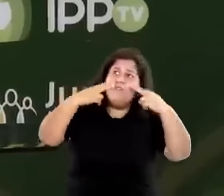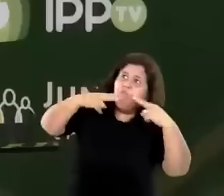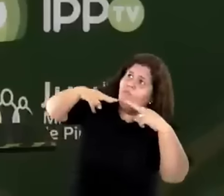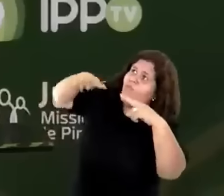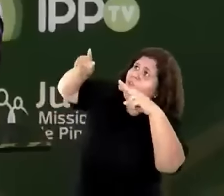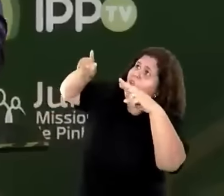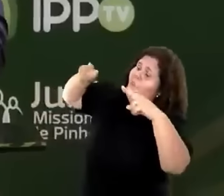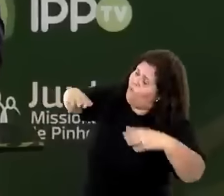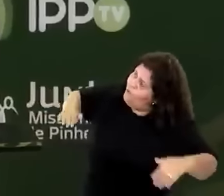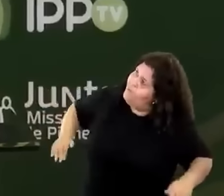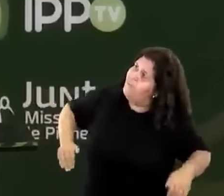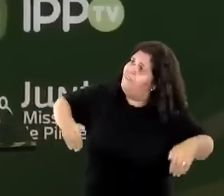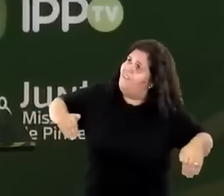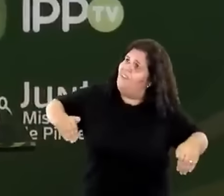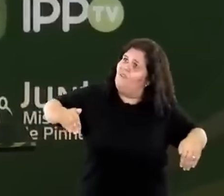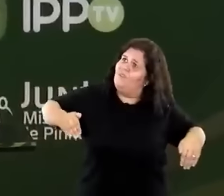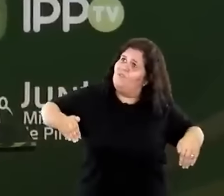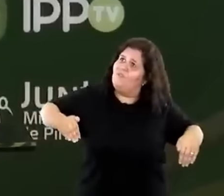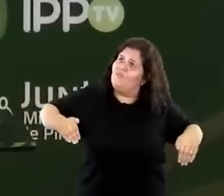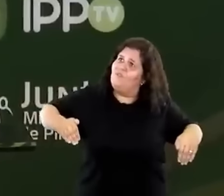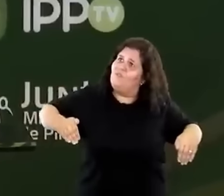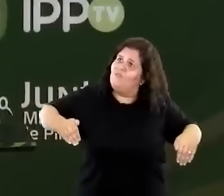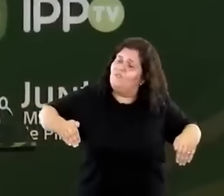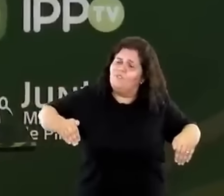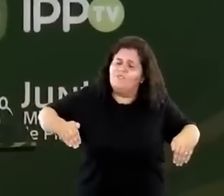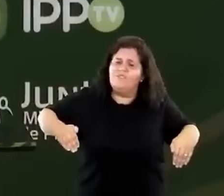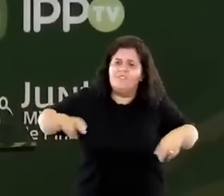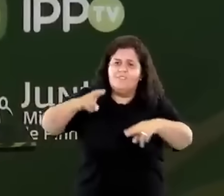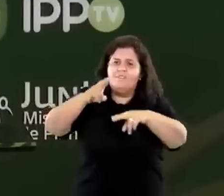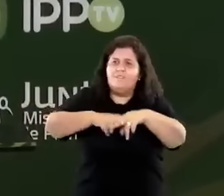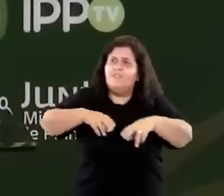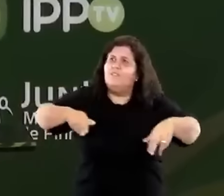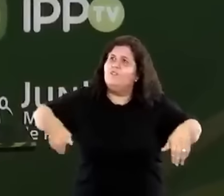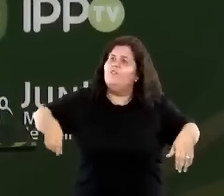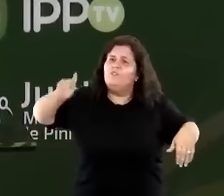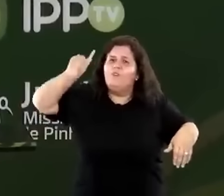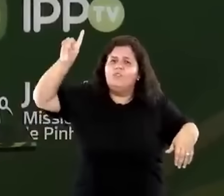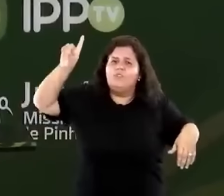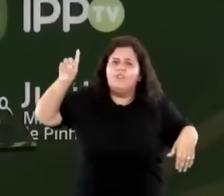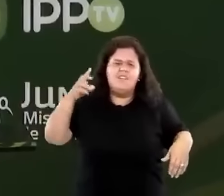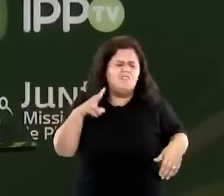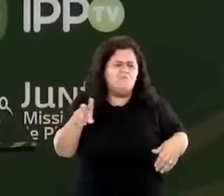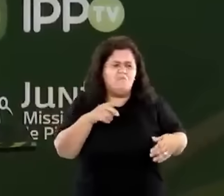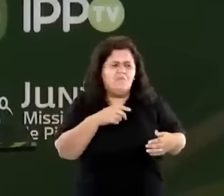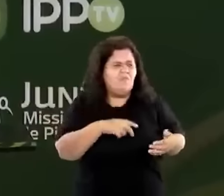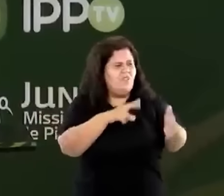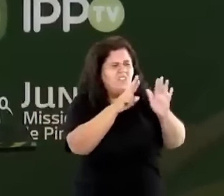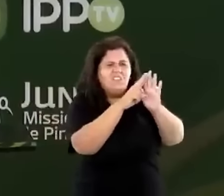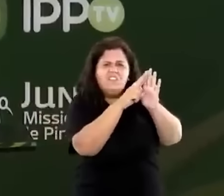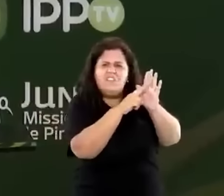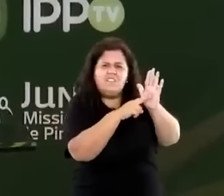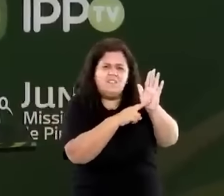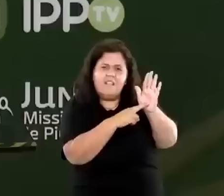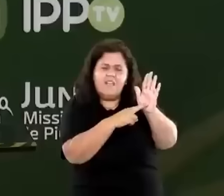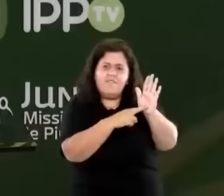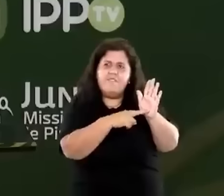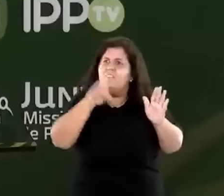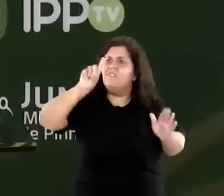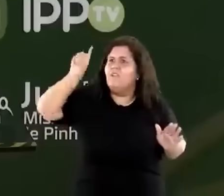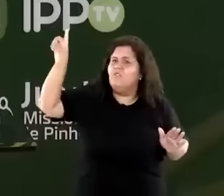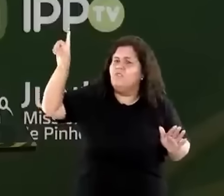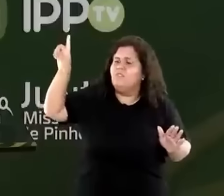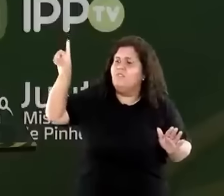no trono porque notem eh ele não descreve Deus ele